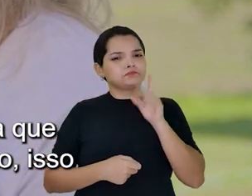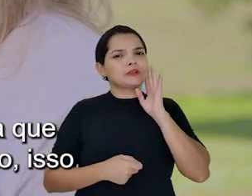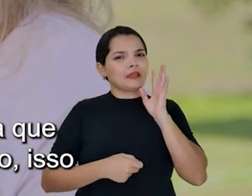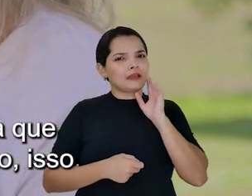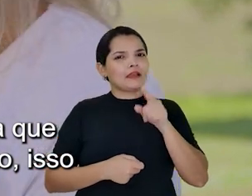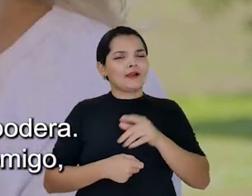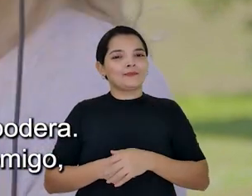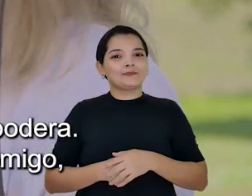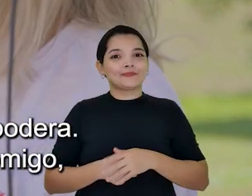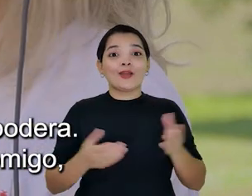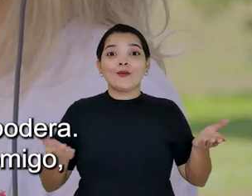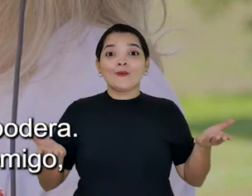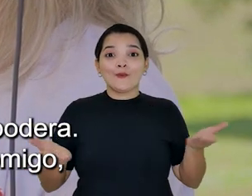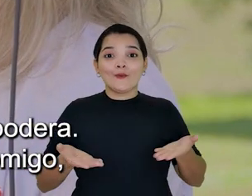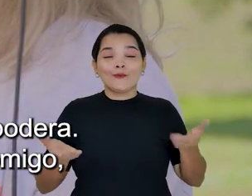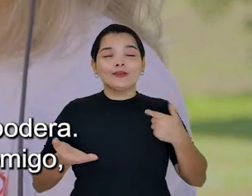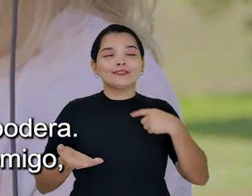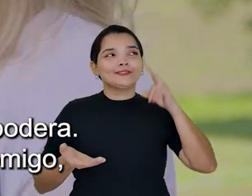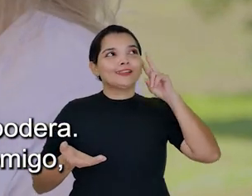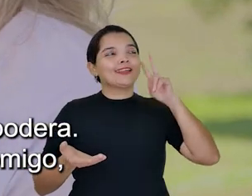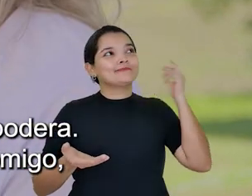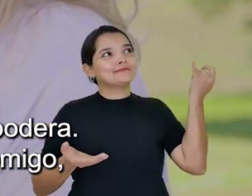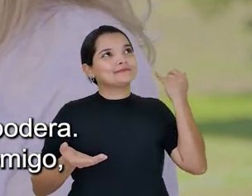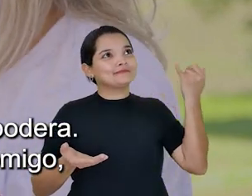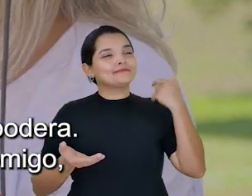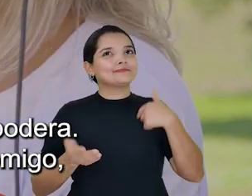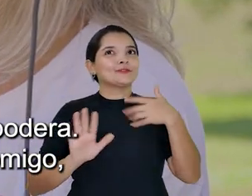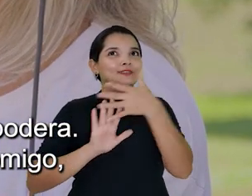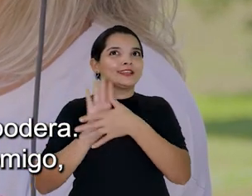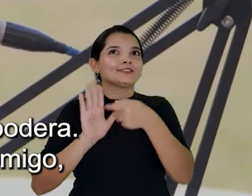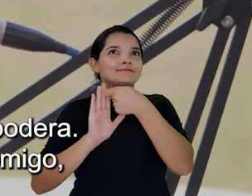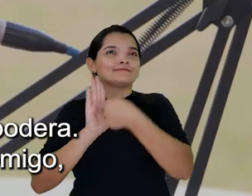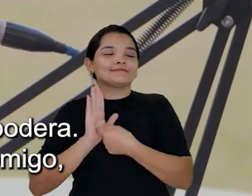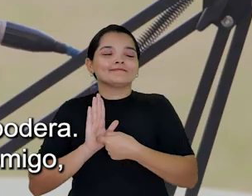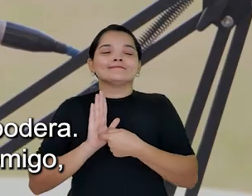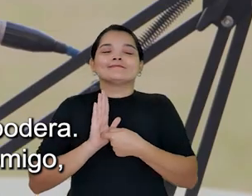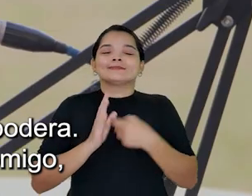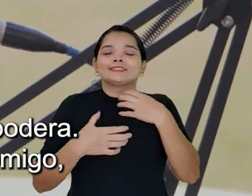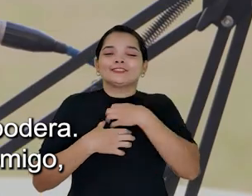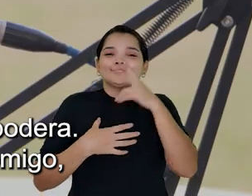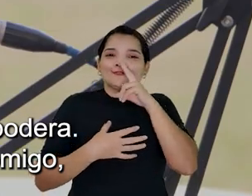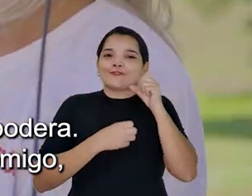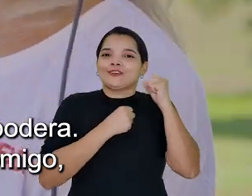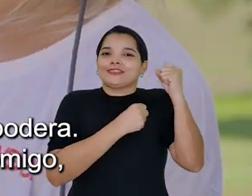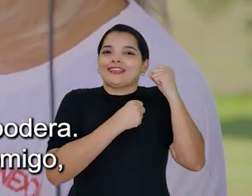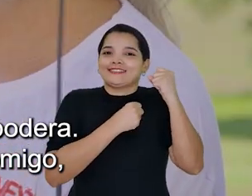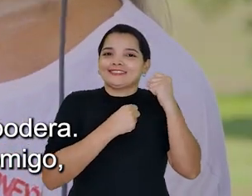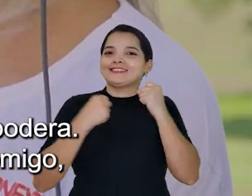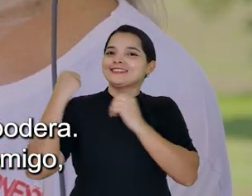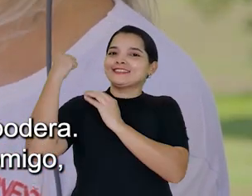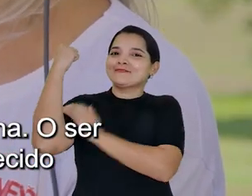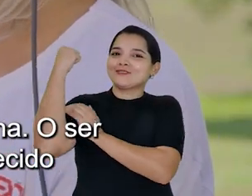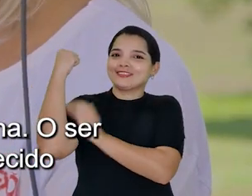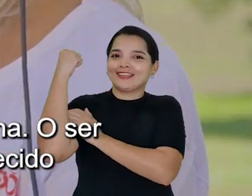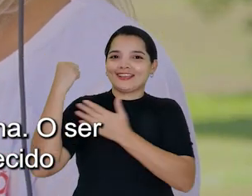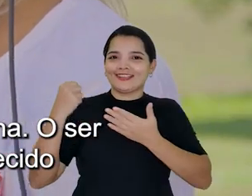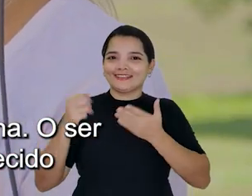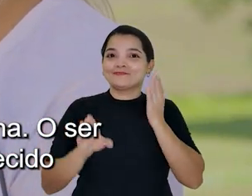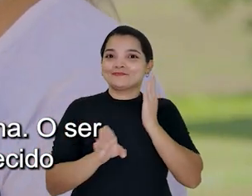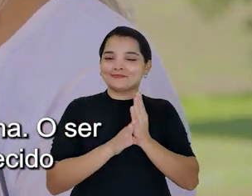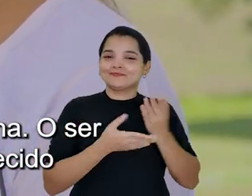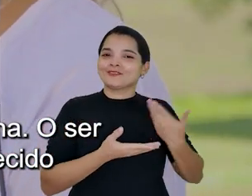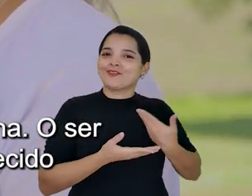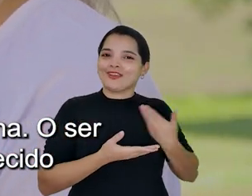texto isso me vem a minha cabeça e me fortalece me empodera legal que legal por algo que um líder falou comigo Roberto